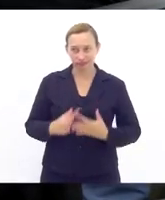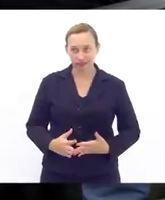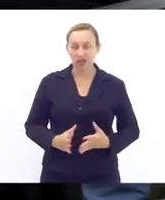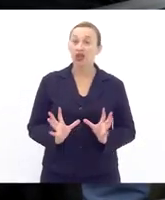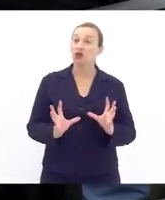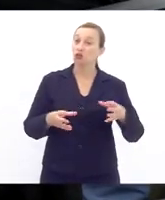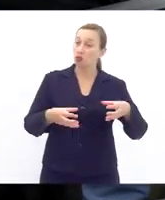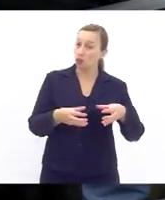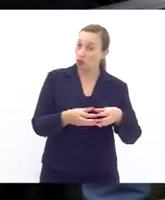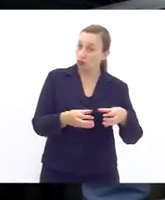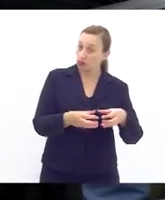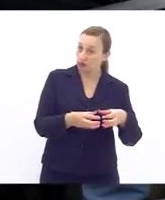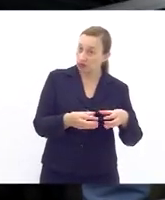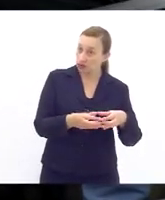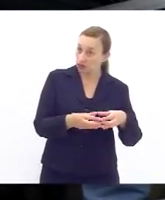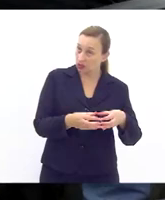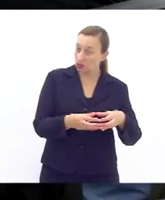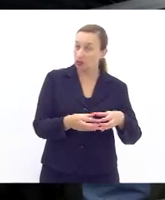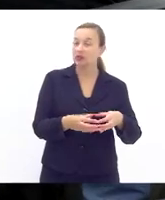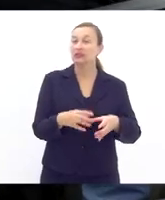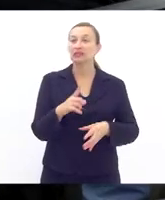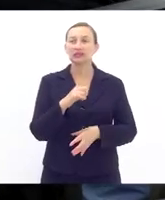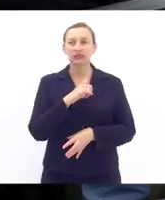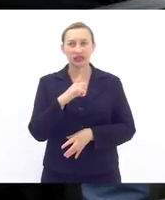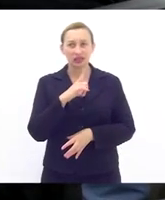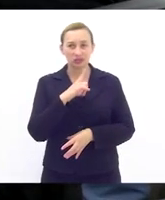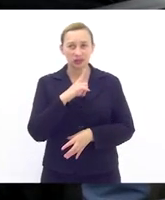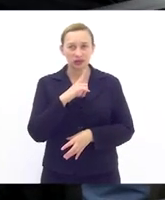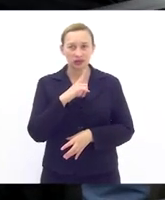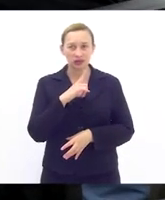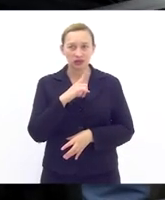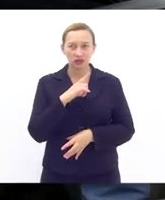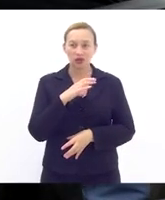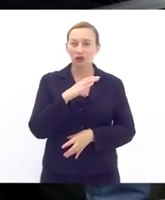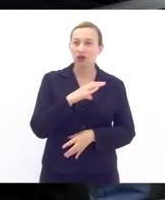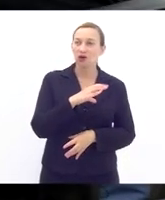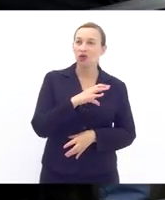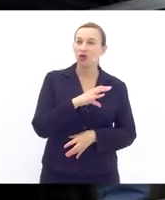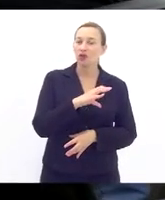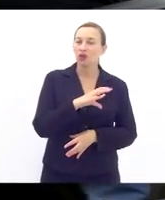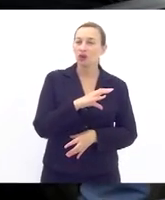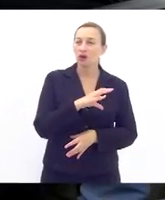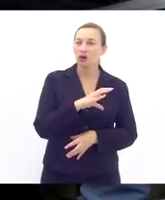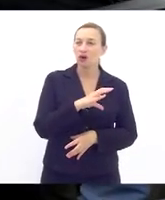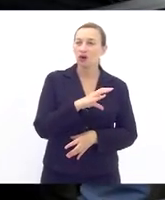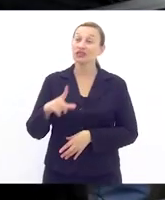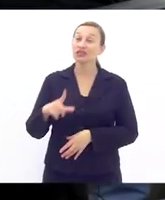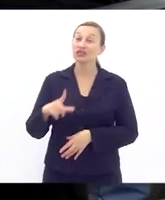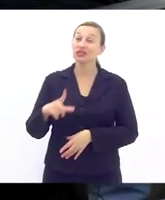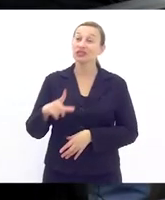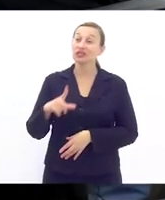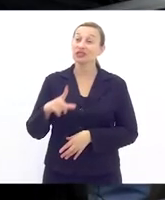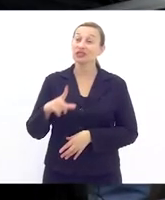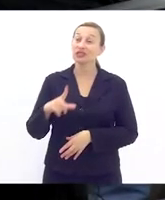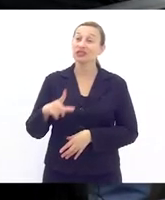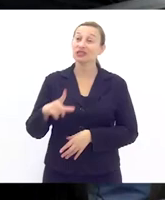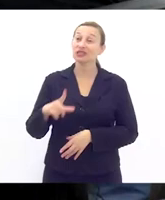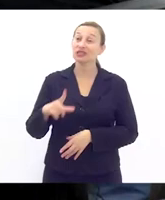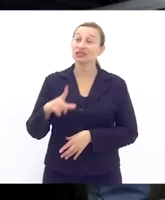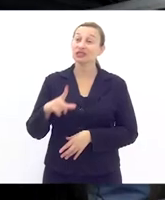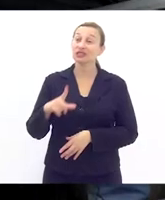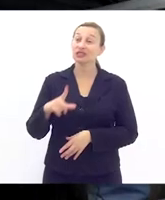comissão temos o presidente até que o nosso link outros deputados